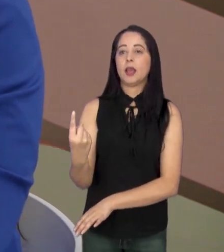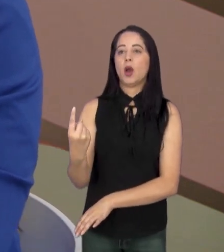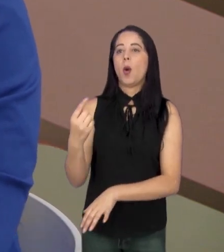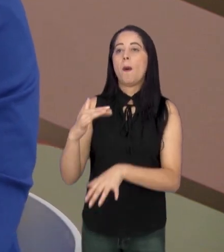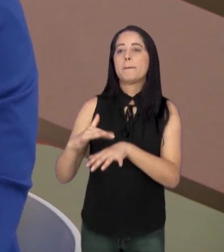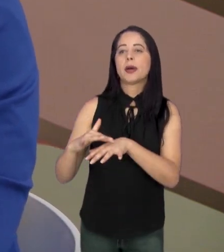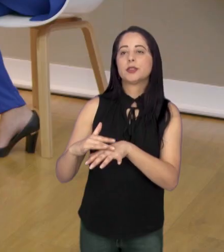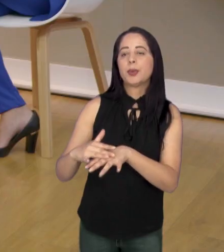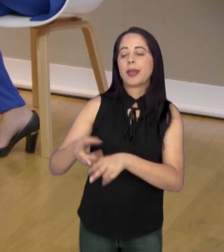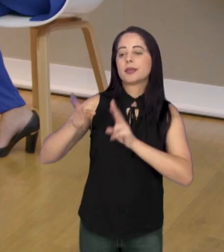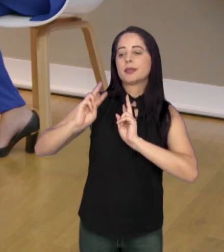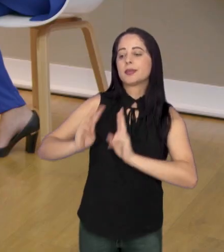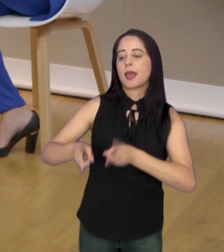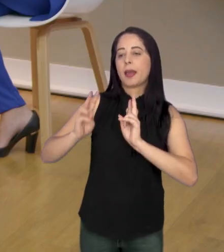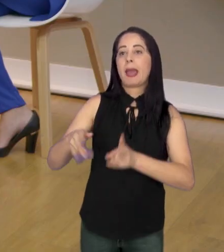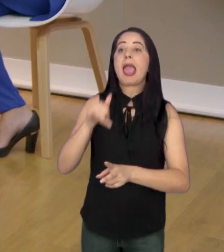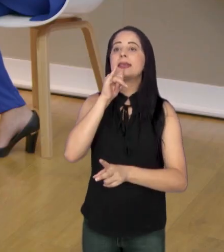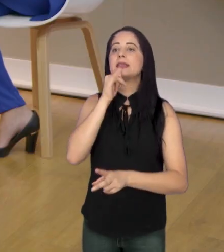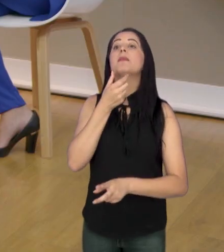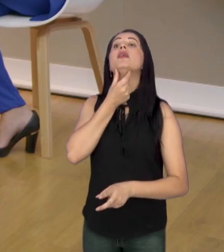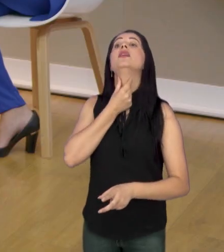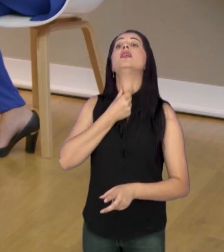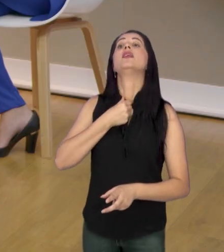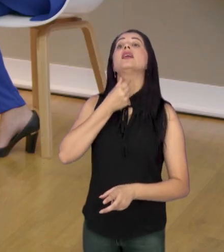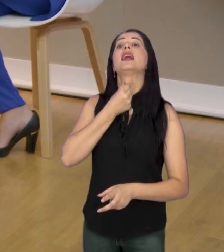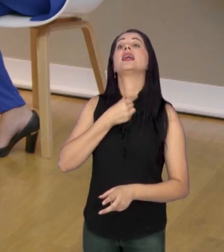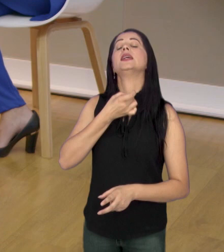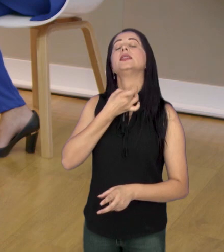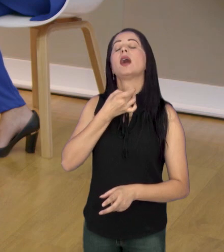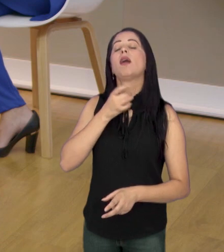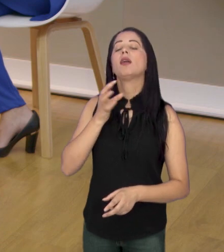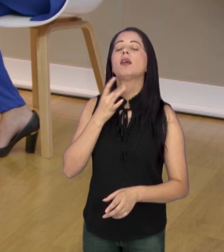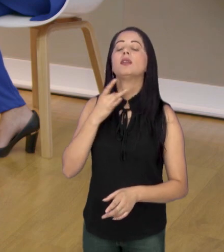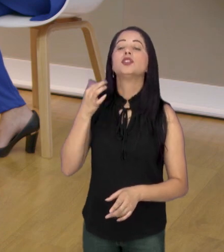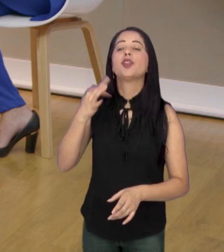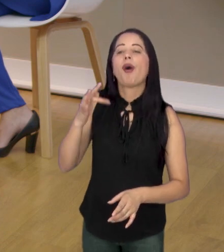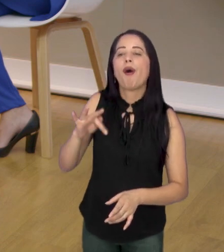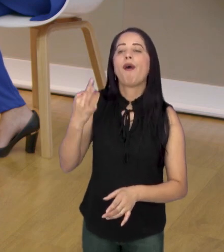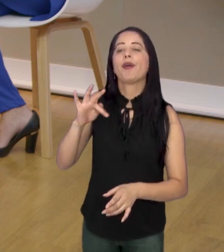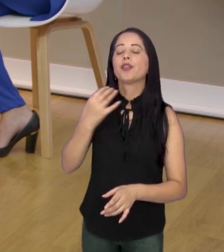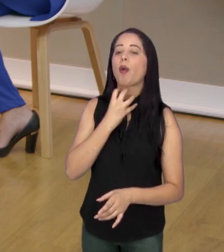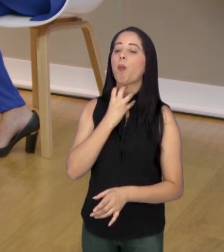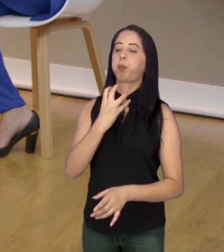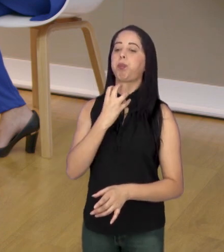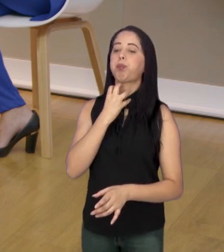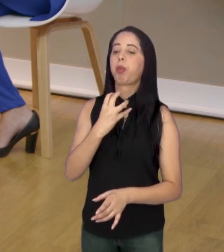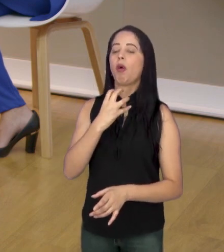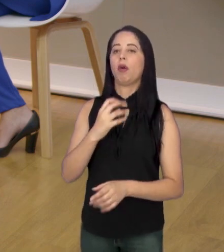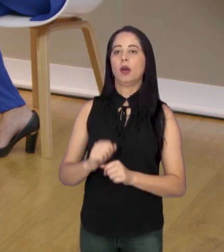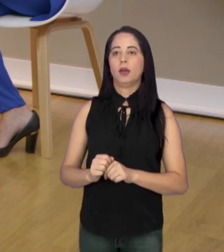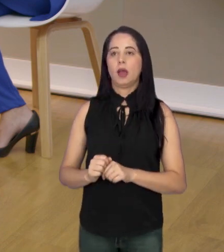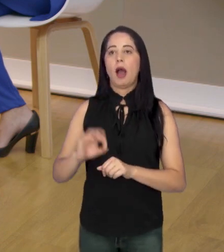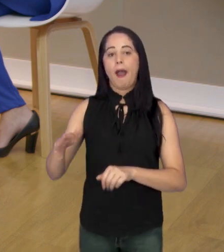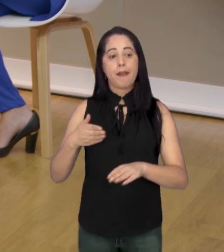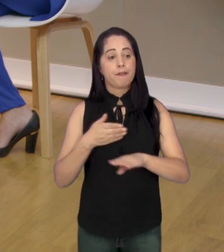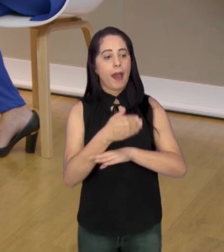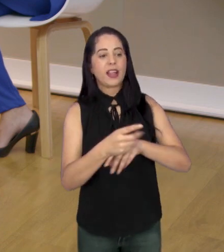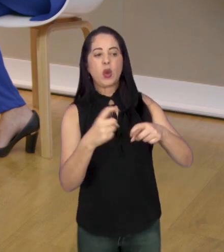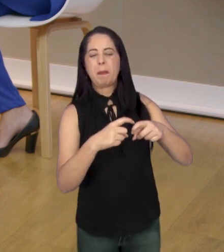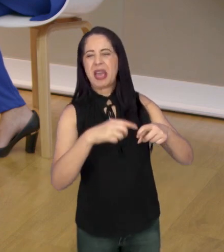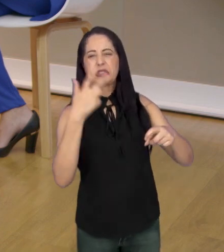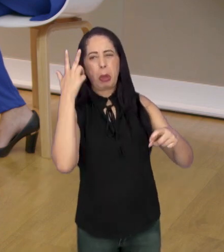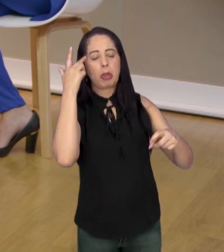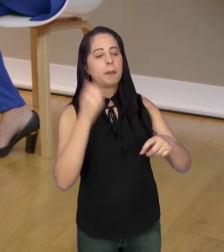doença de repetição, né? Então, ele tem infecção de garganta de repetição. Então, se você vai numa medicina alopática tradicional, ele vai